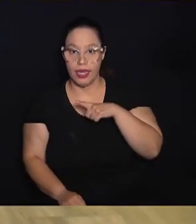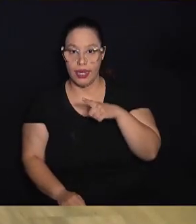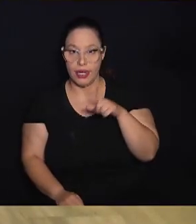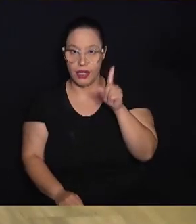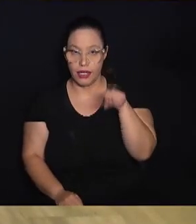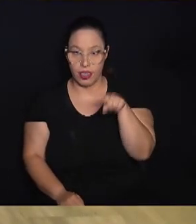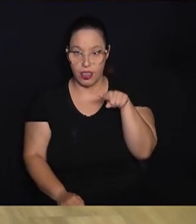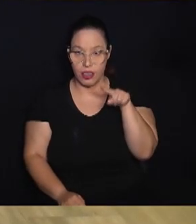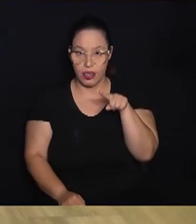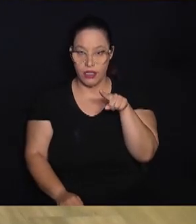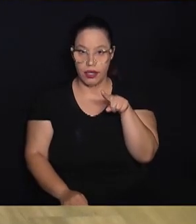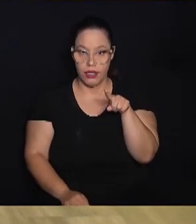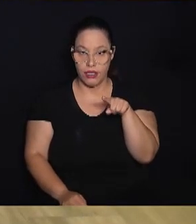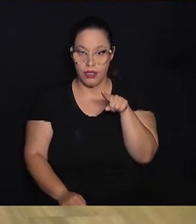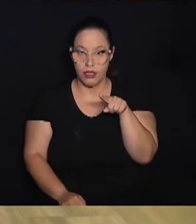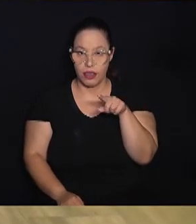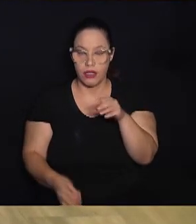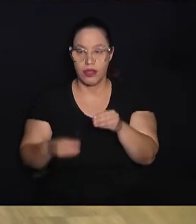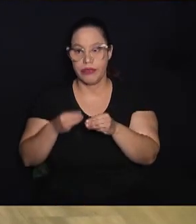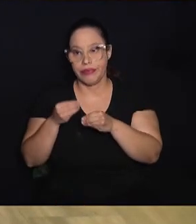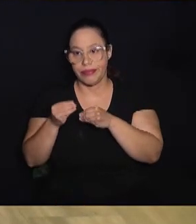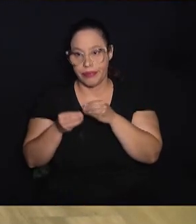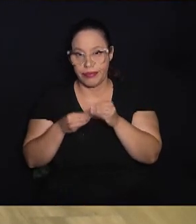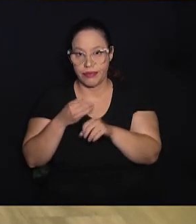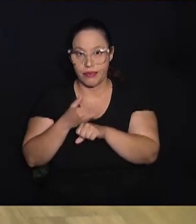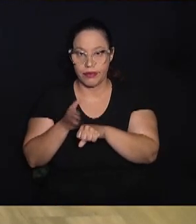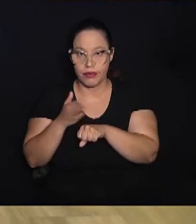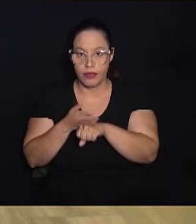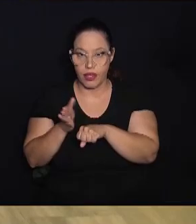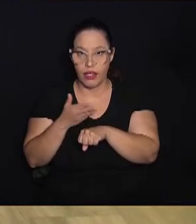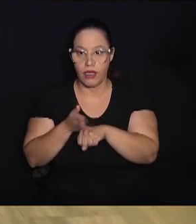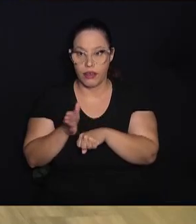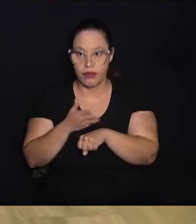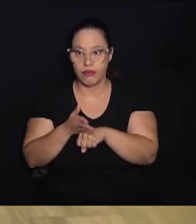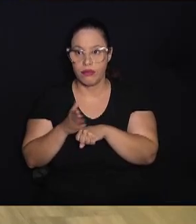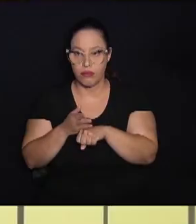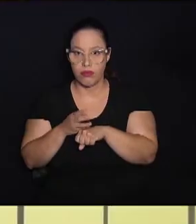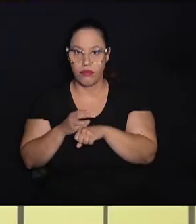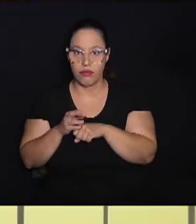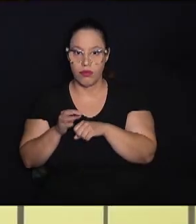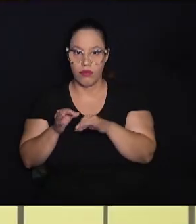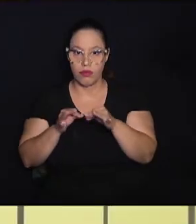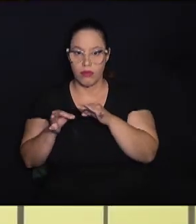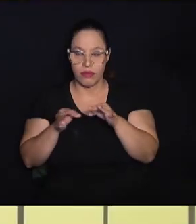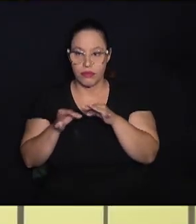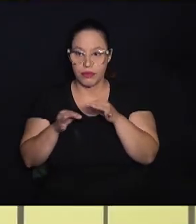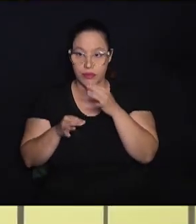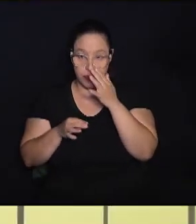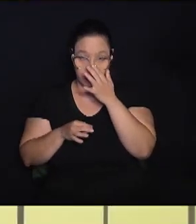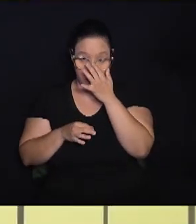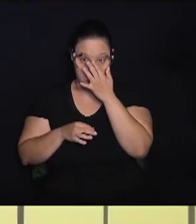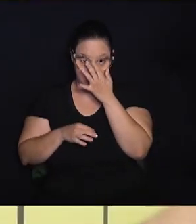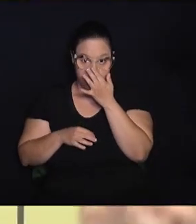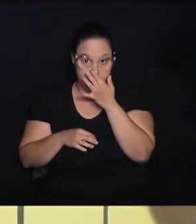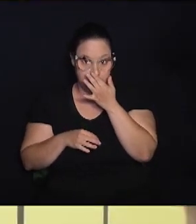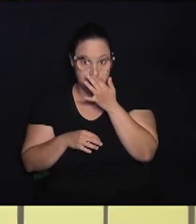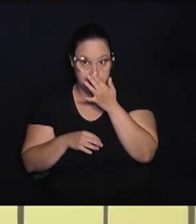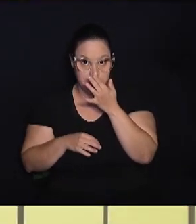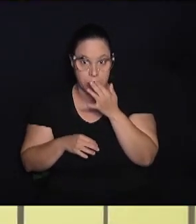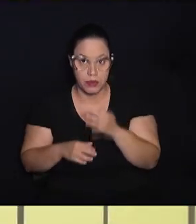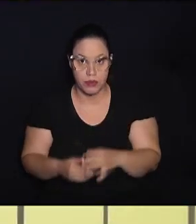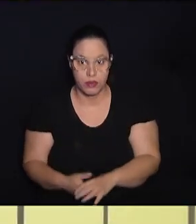capa agora que ele tá em produção previsto pro fim do ano né sim e e